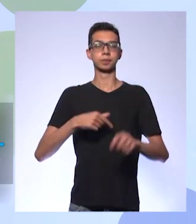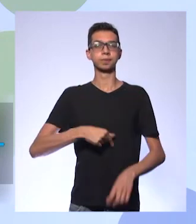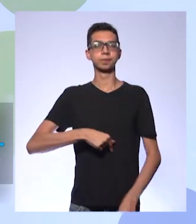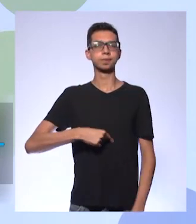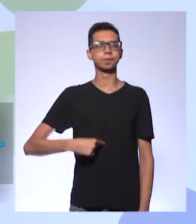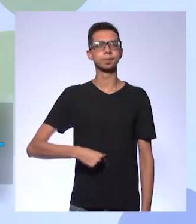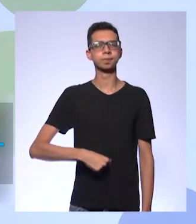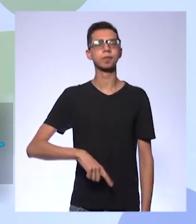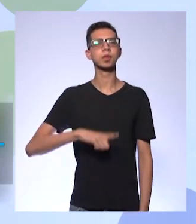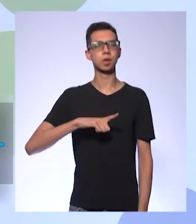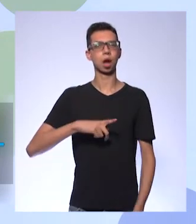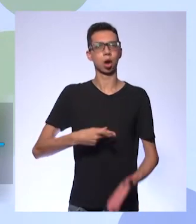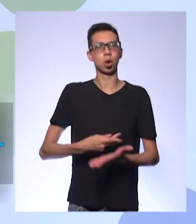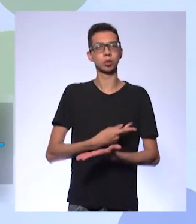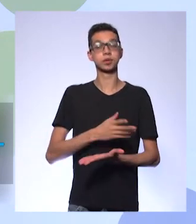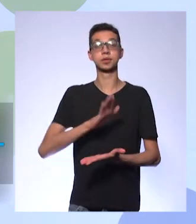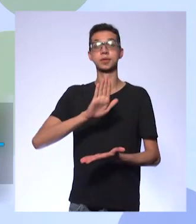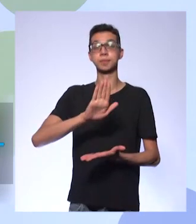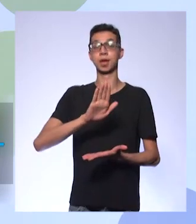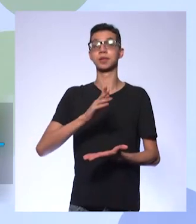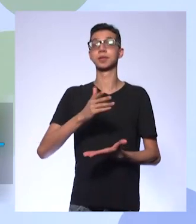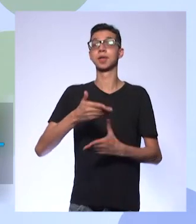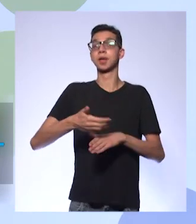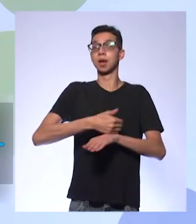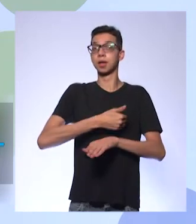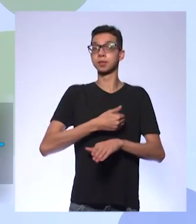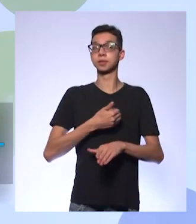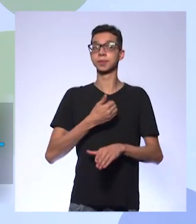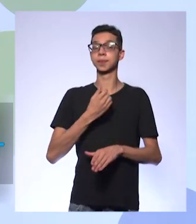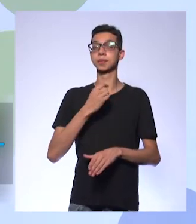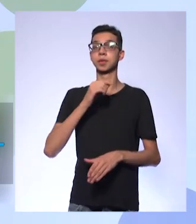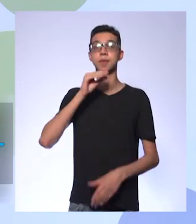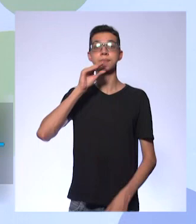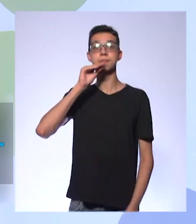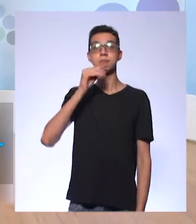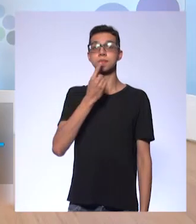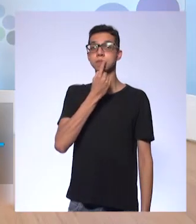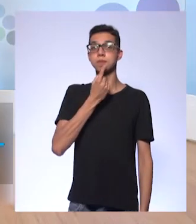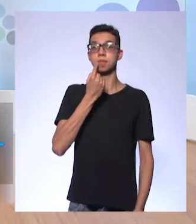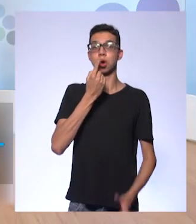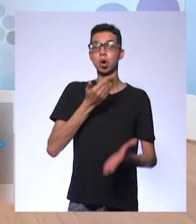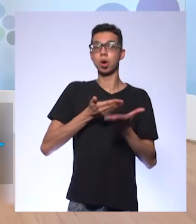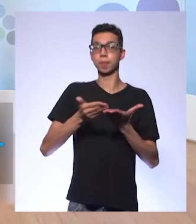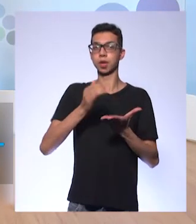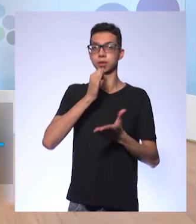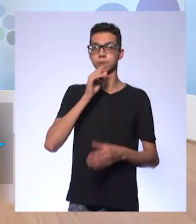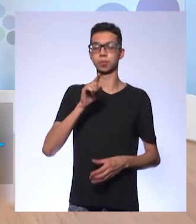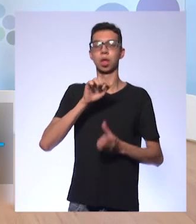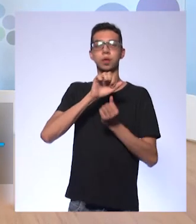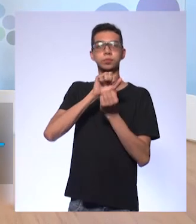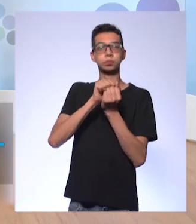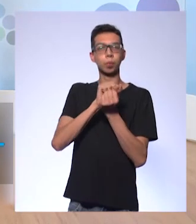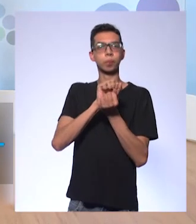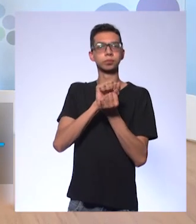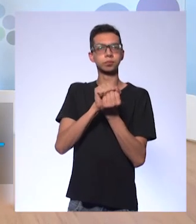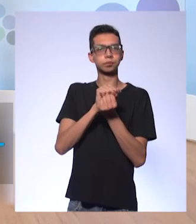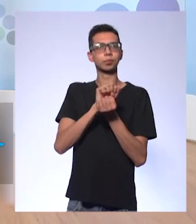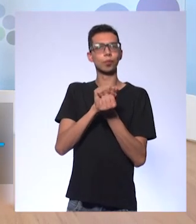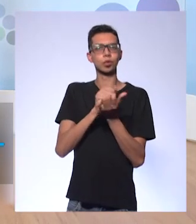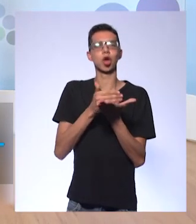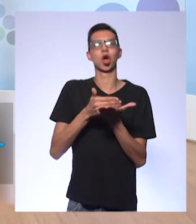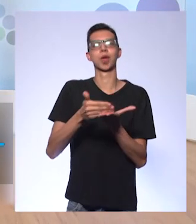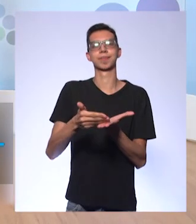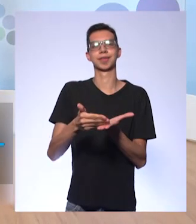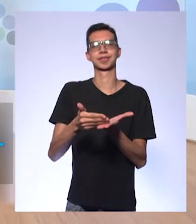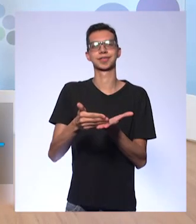delgado. Esse processo todo, ele vai começar pela boca, né, Fábio? Então, ó, A gente começa mastigando, né? mastigação. Gente,